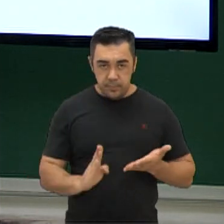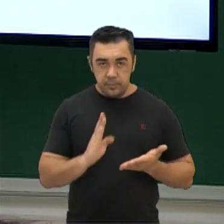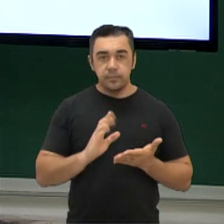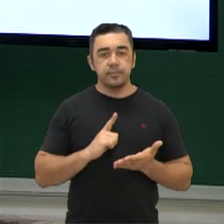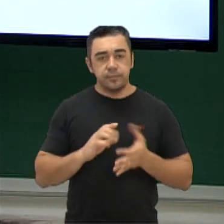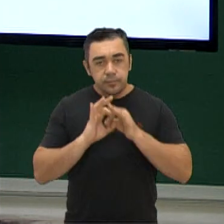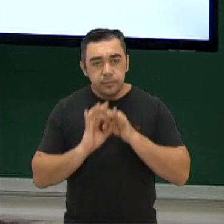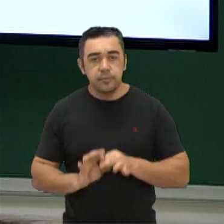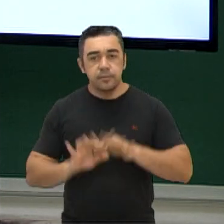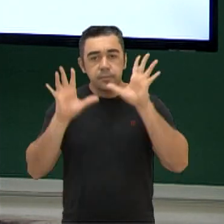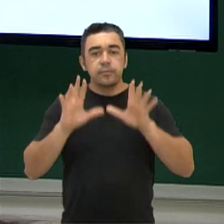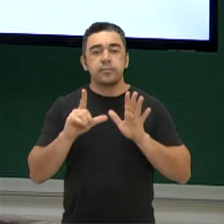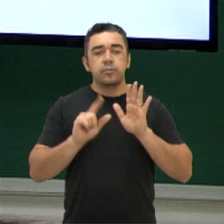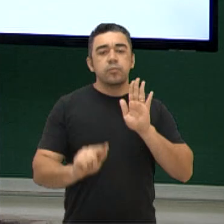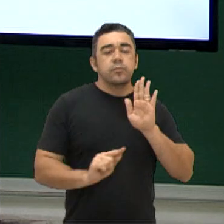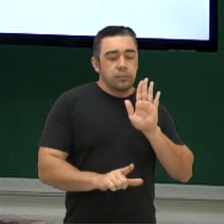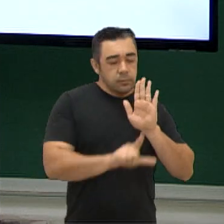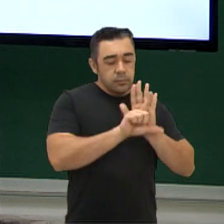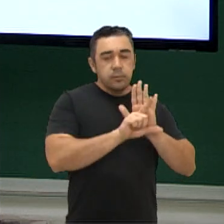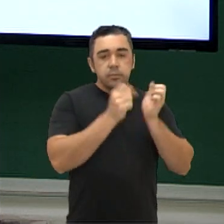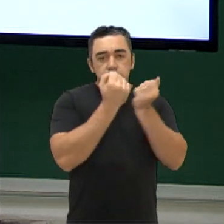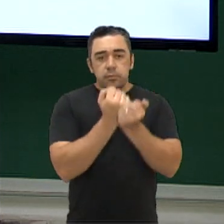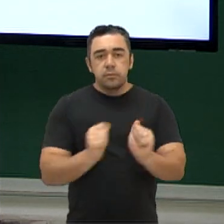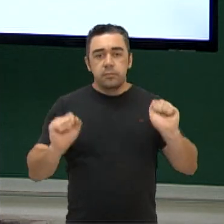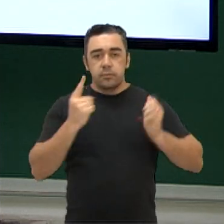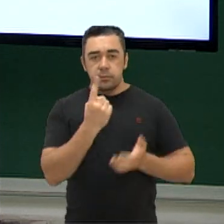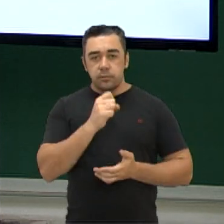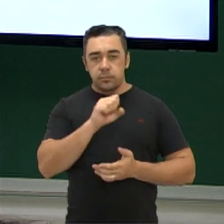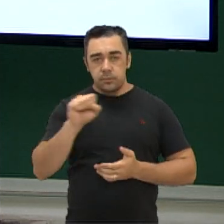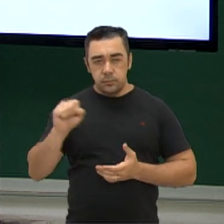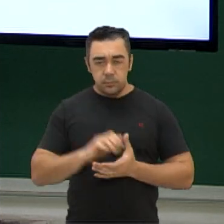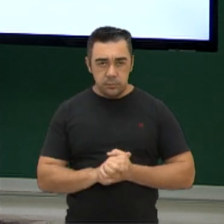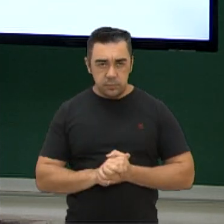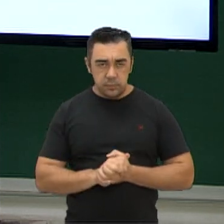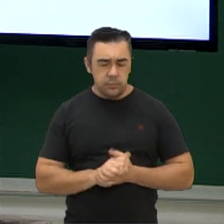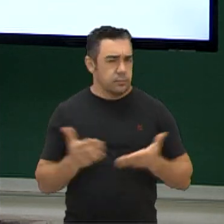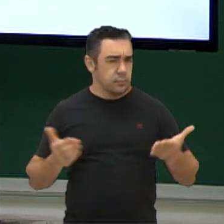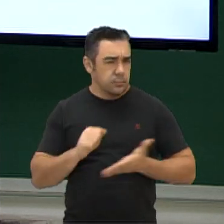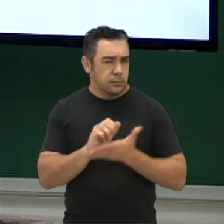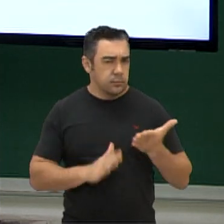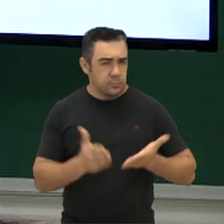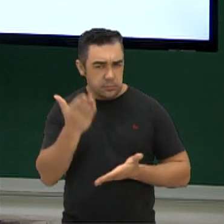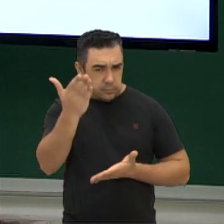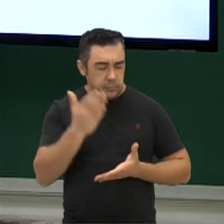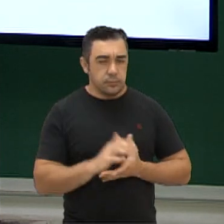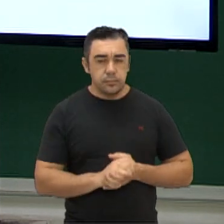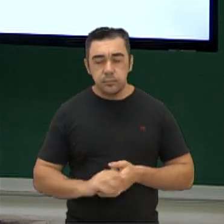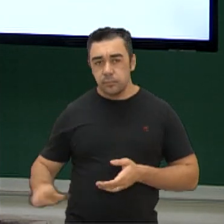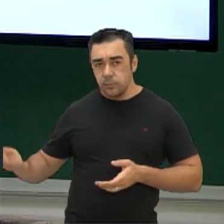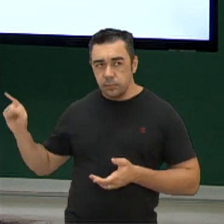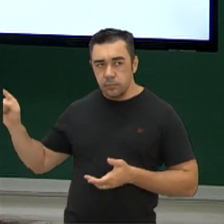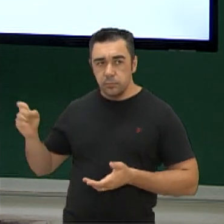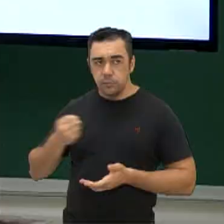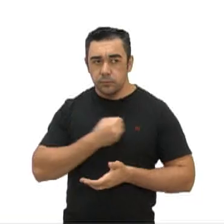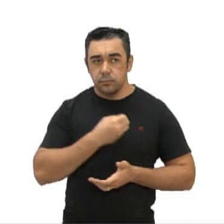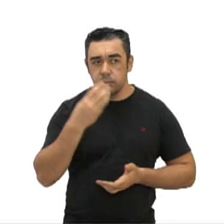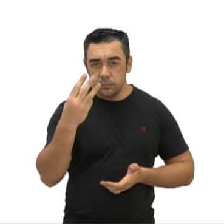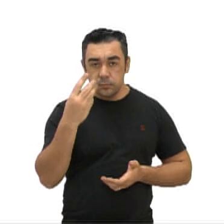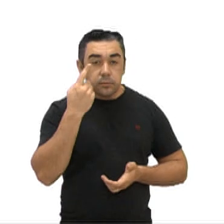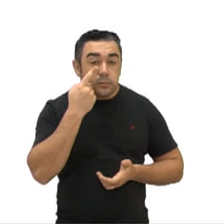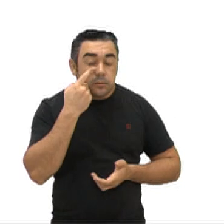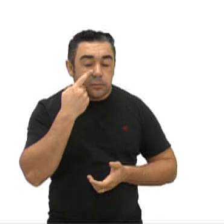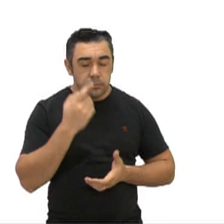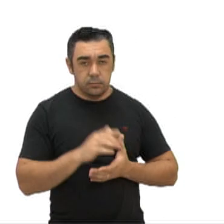em 1888, a escravidão no Brasil. Vamos fazer uma atividade agora? Eu trago para vocês a atividade 3. Veja